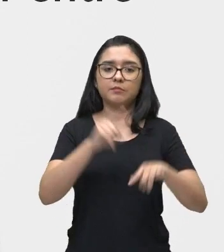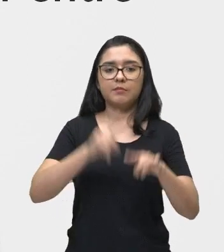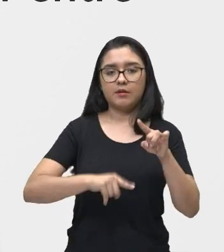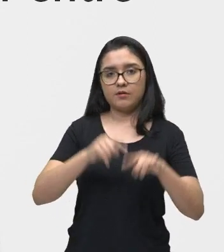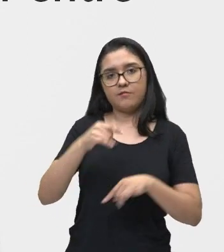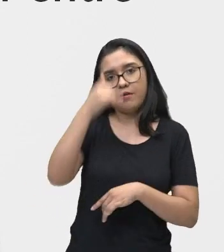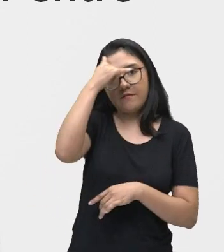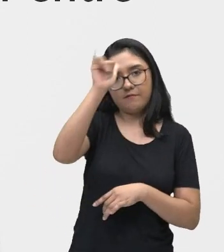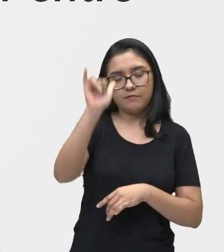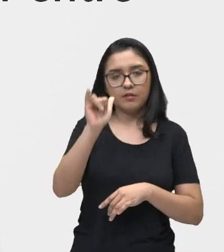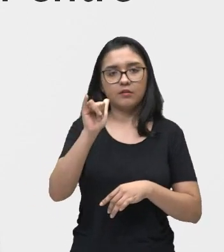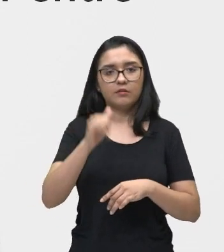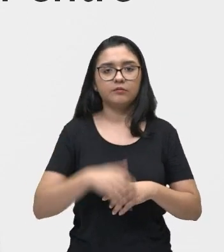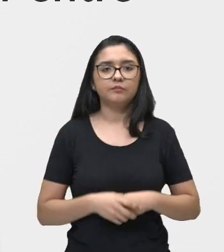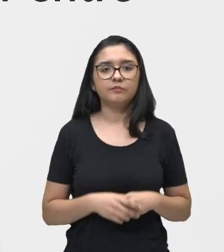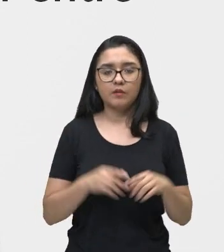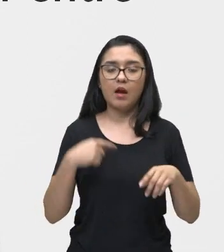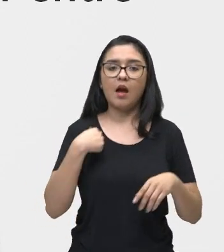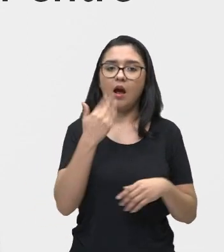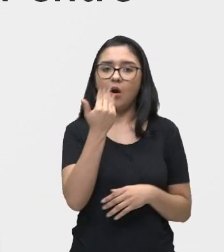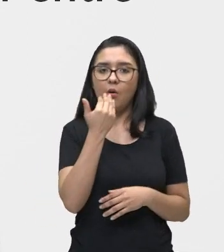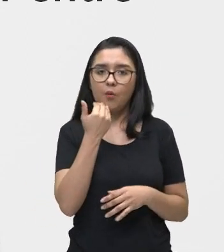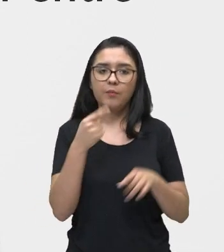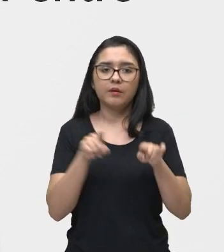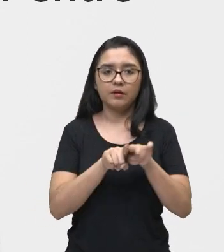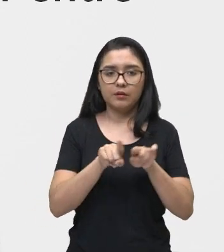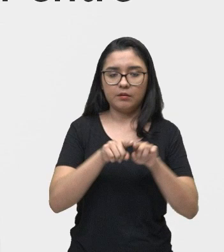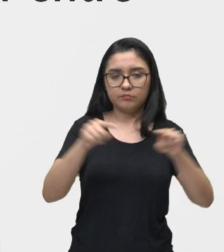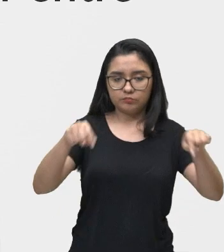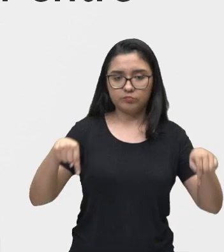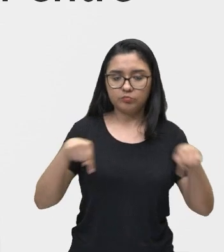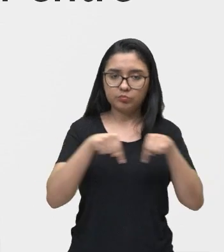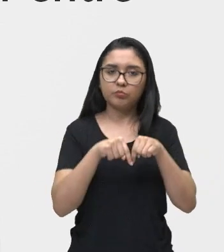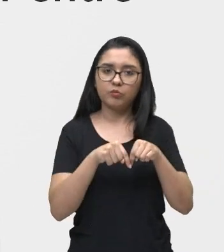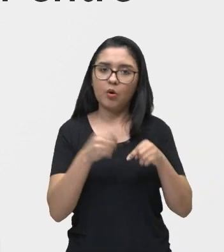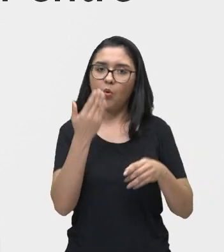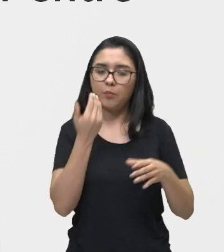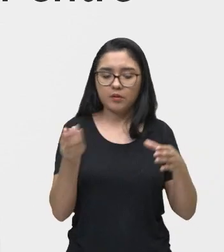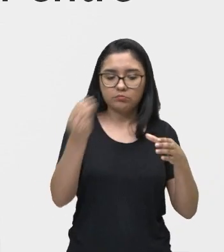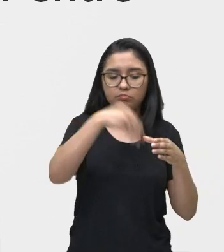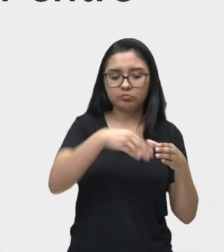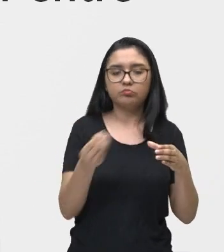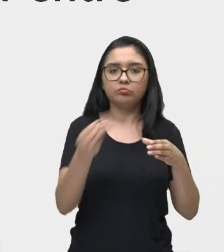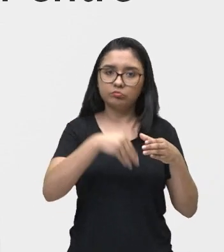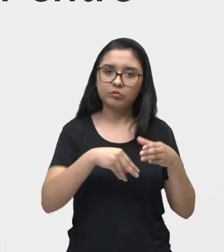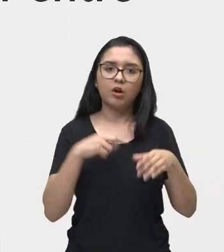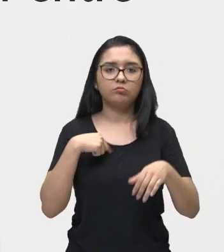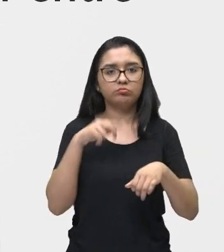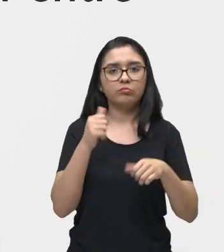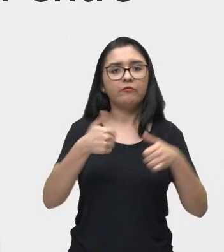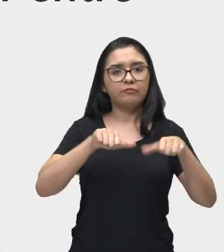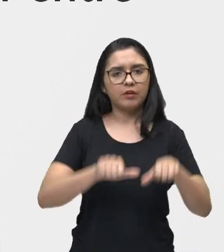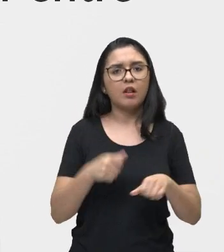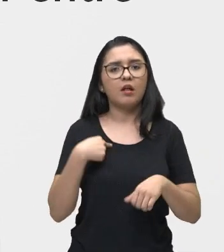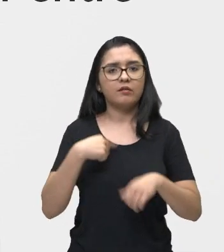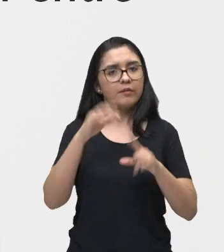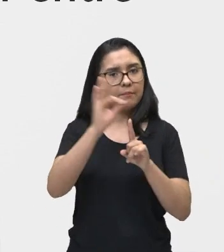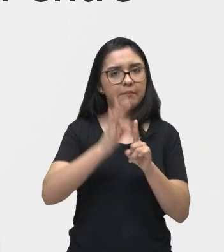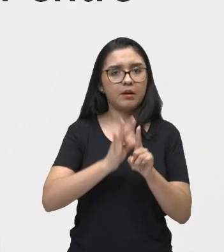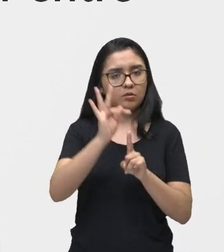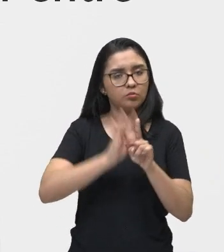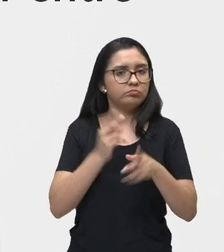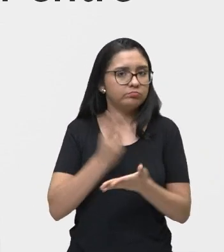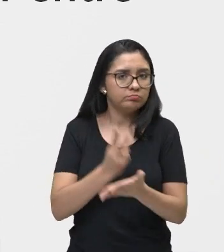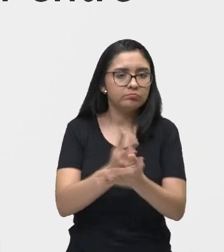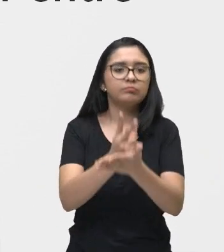de calor entre o alimento e o meio externo, e a temperatura mantém-se constante por muito tempo.